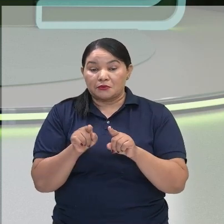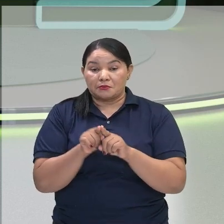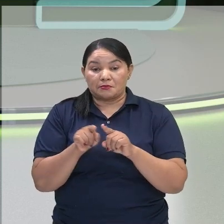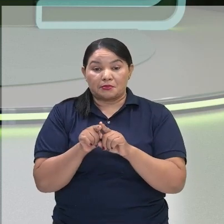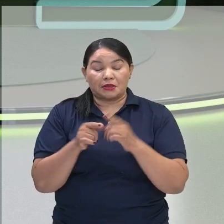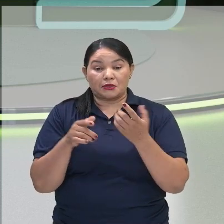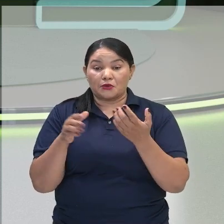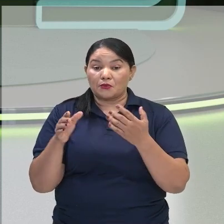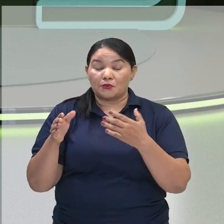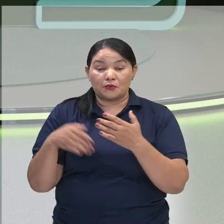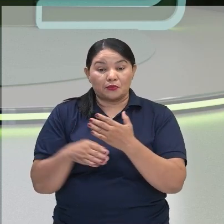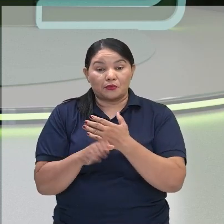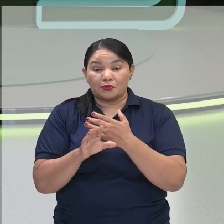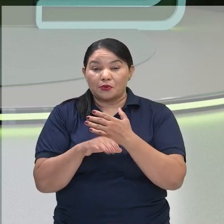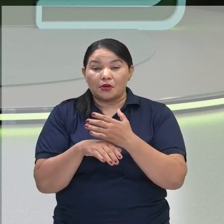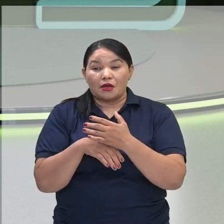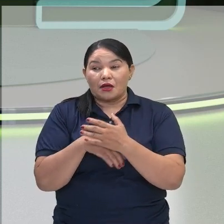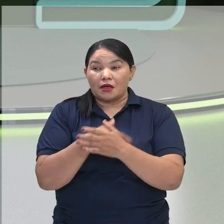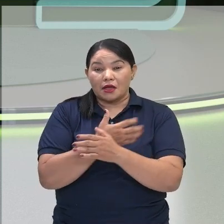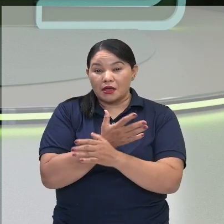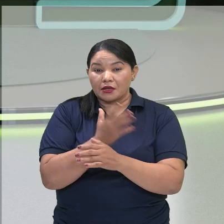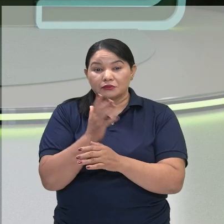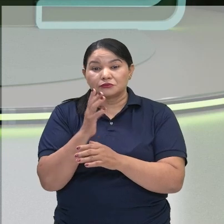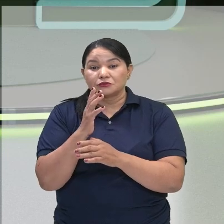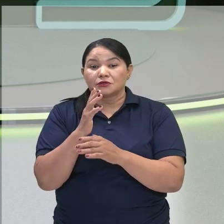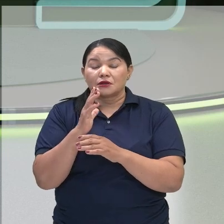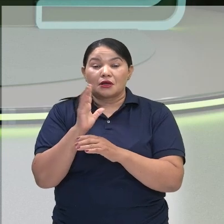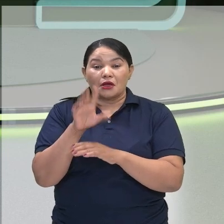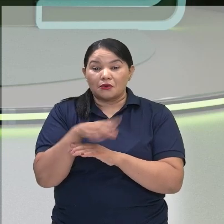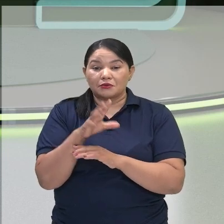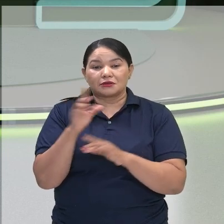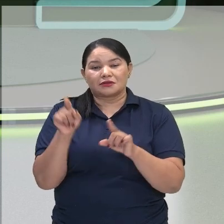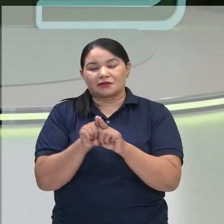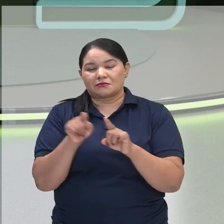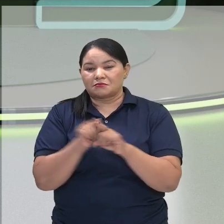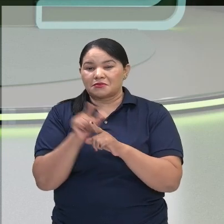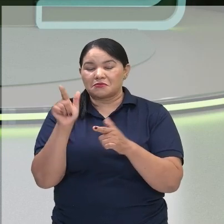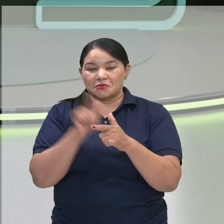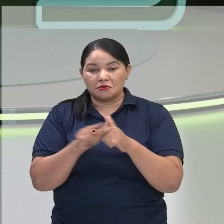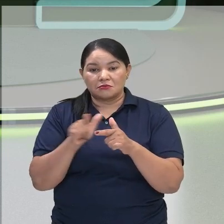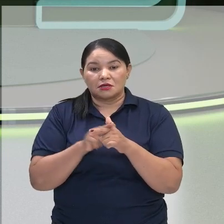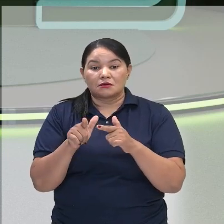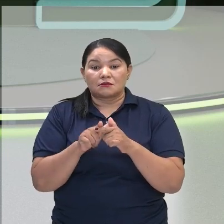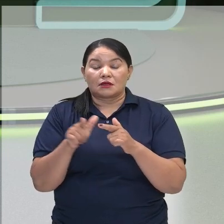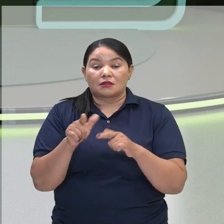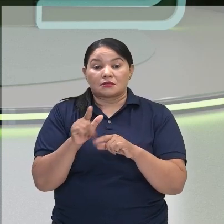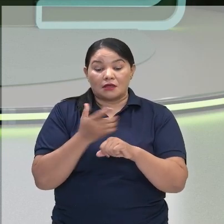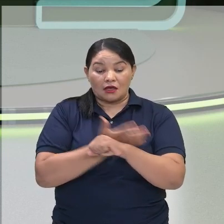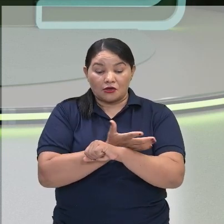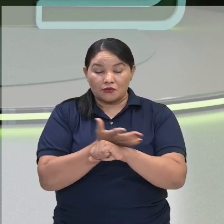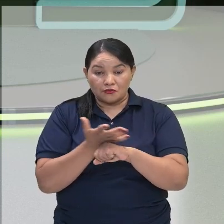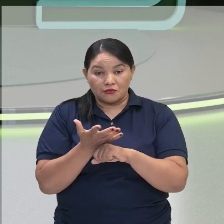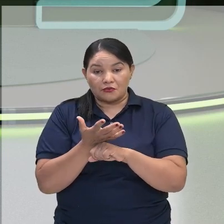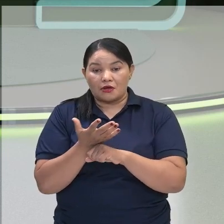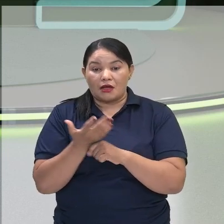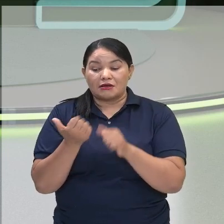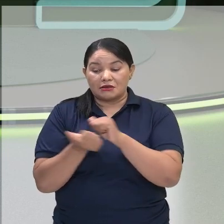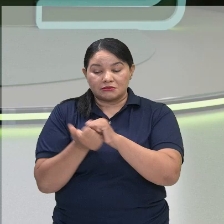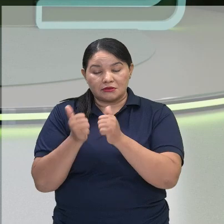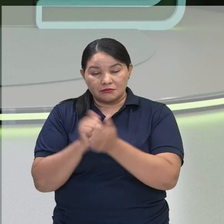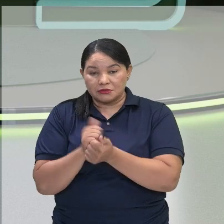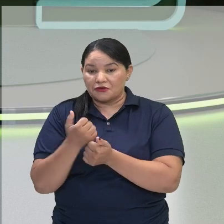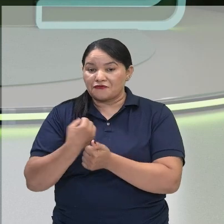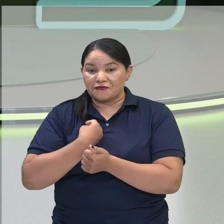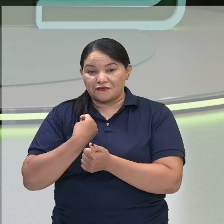daquela região, né? Lugares aonde antes não existia ali uma vegetação adaptada para sobreviver